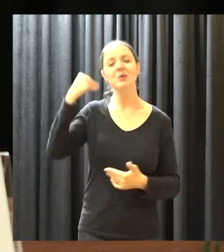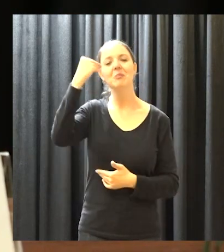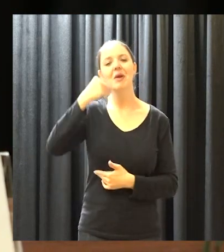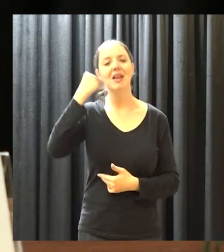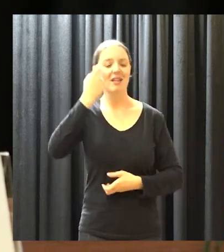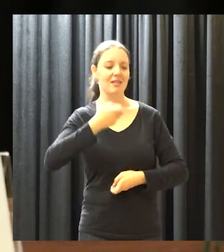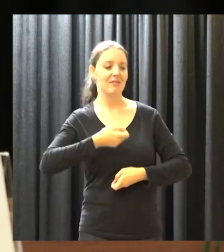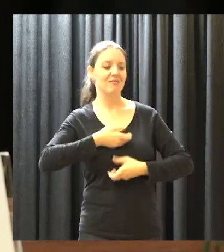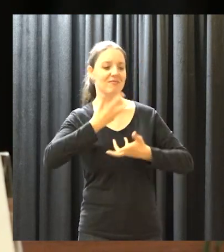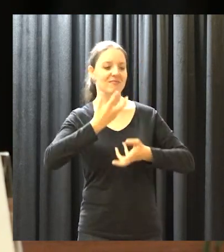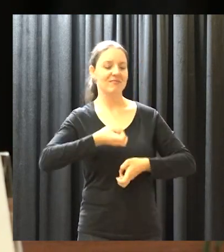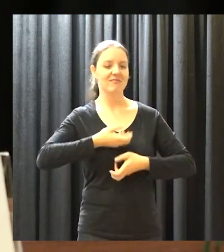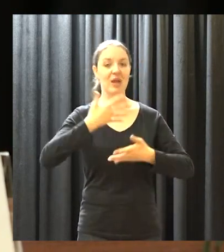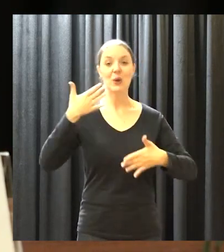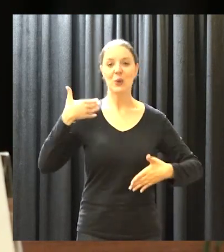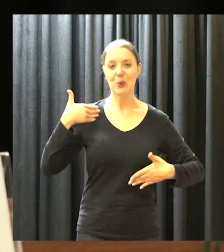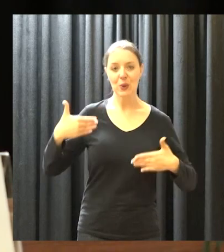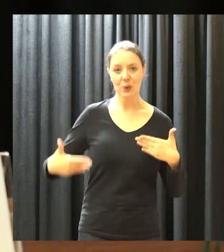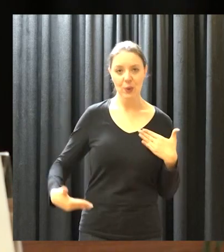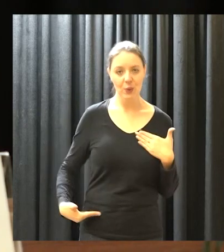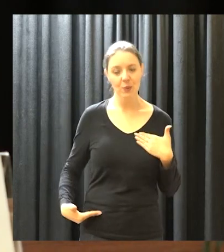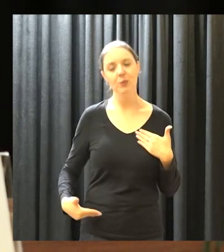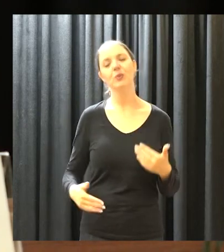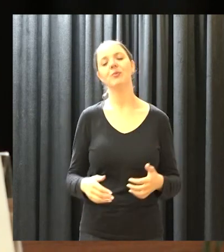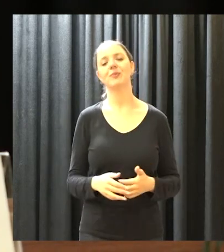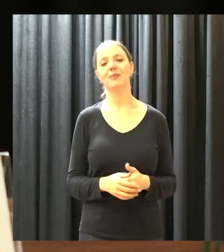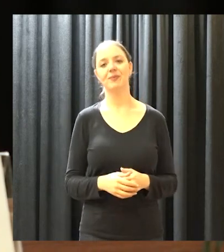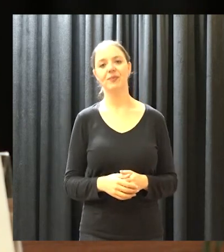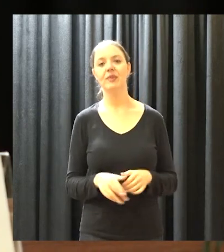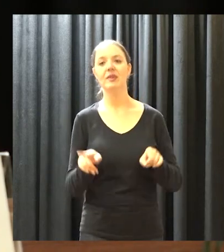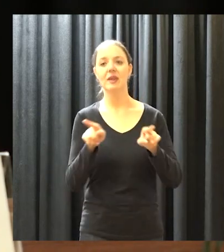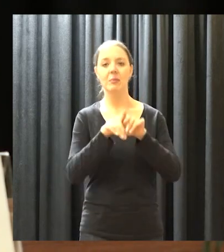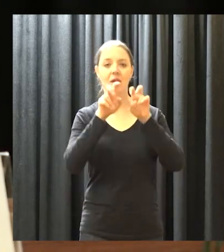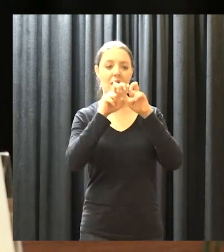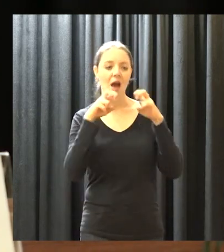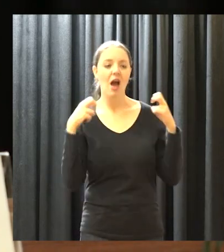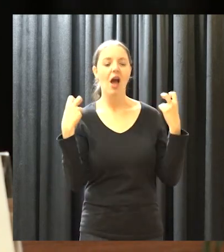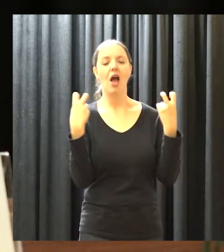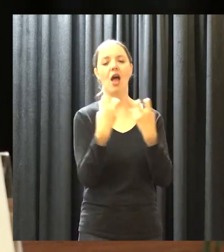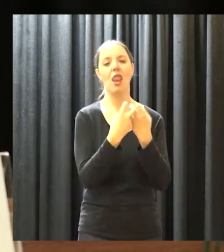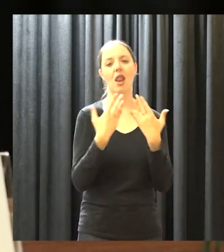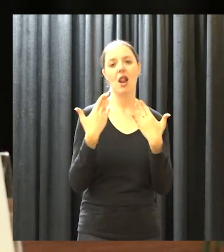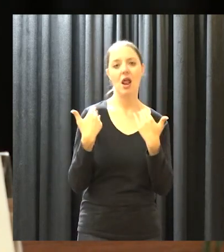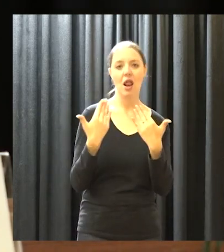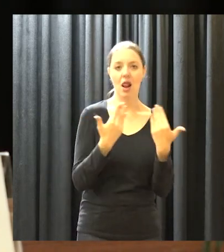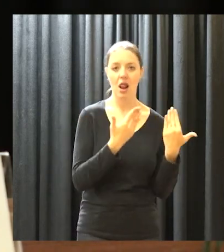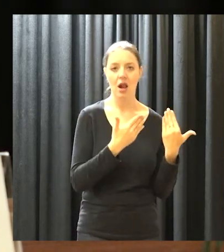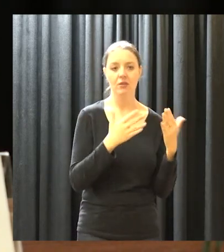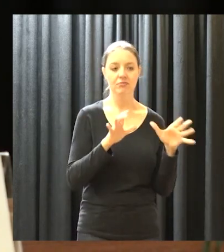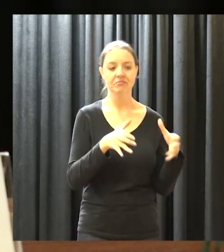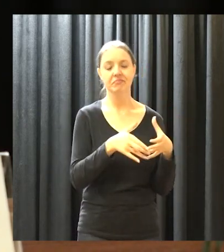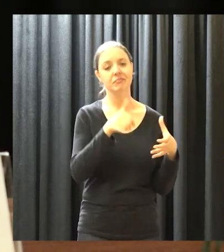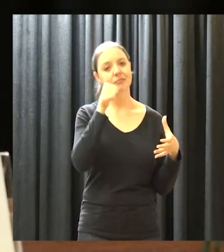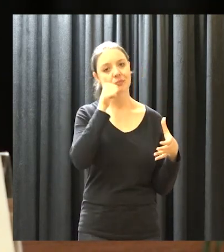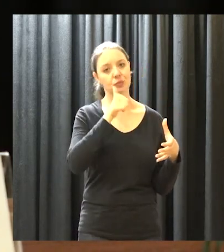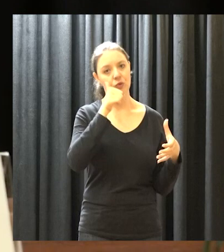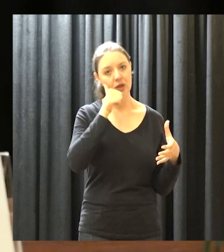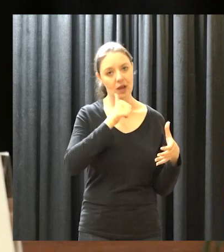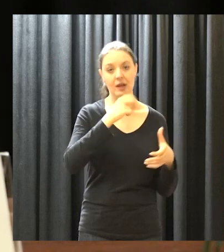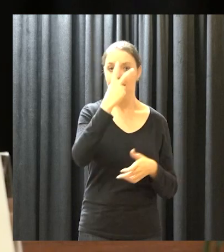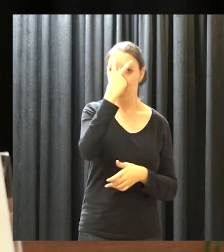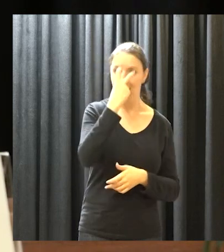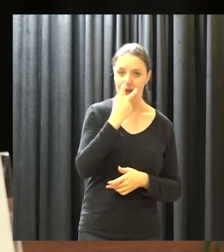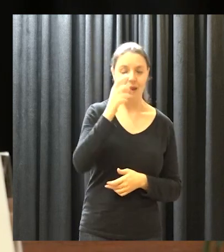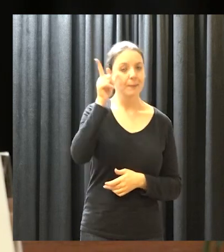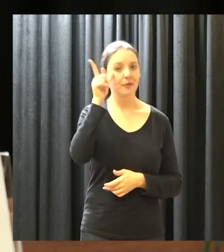de experimentação corporal, e também uma roda de conversa com mulheres, né? Cegas e com baixa